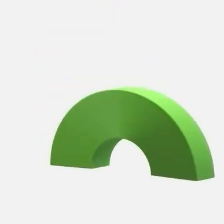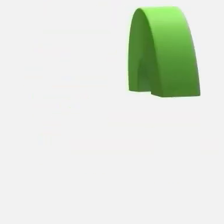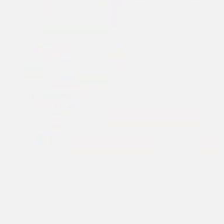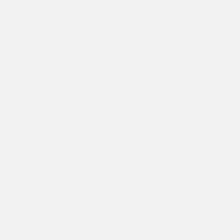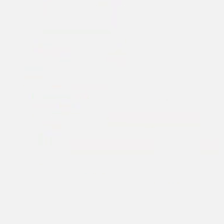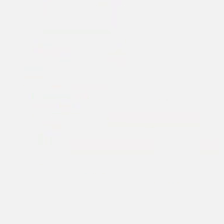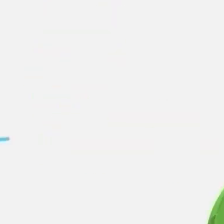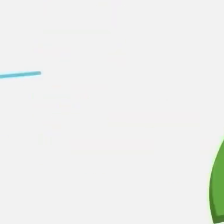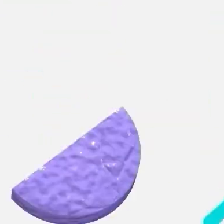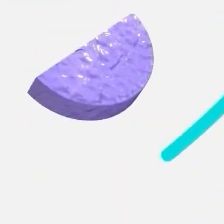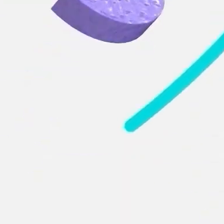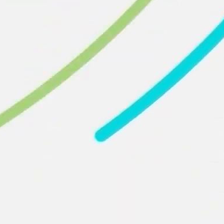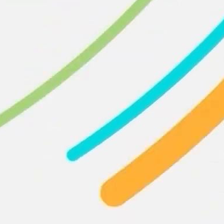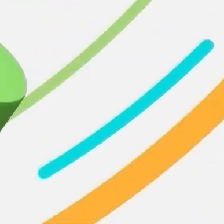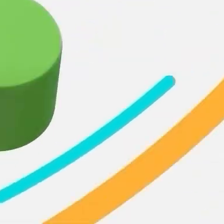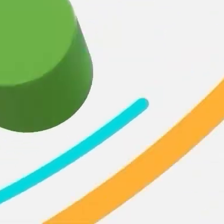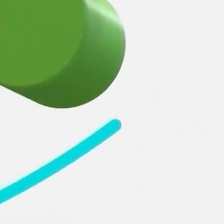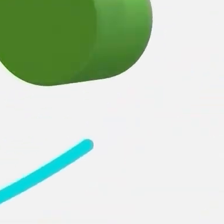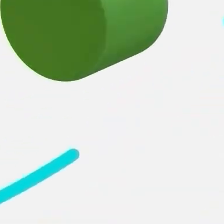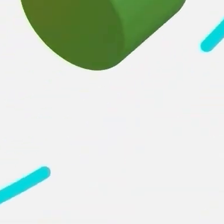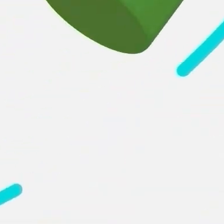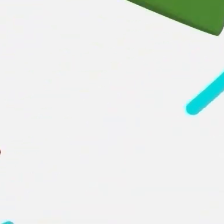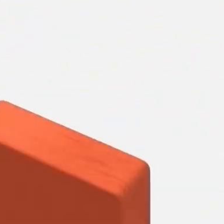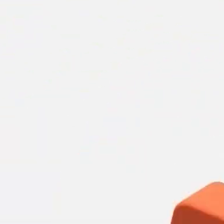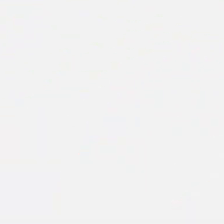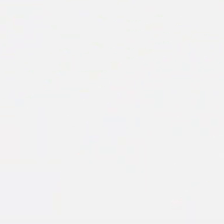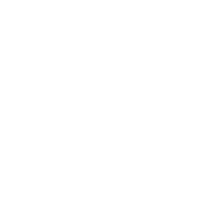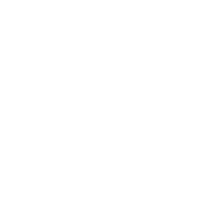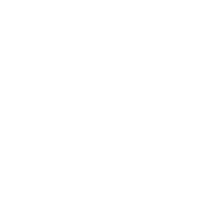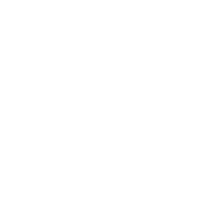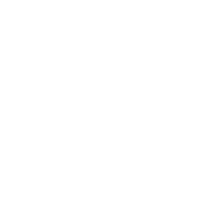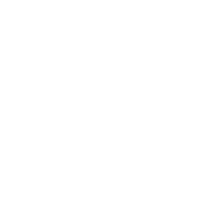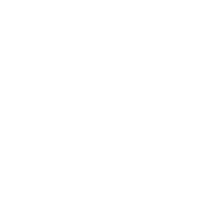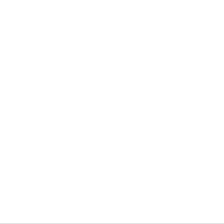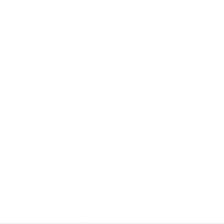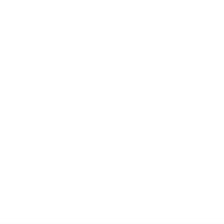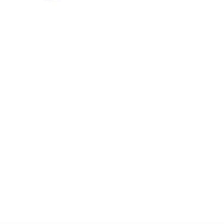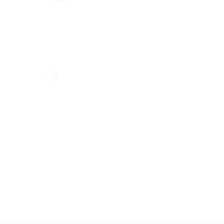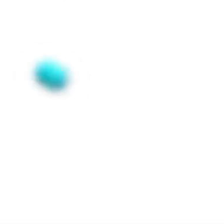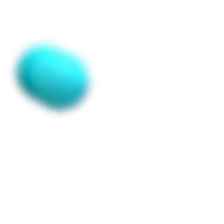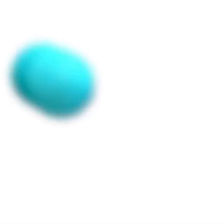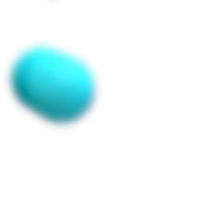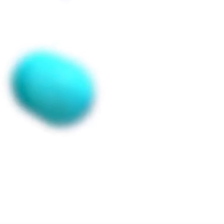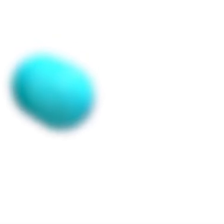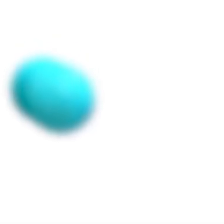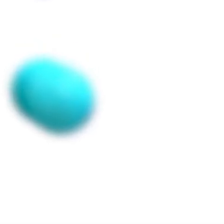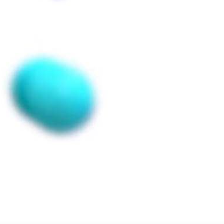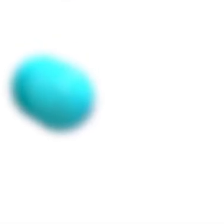Yeah.